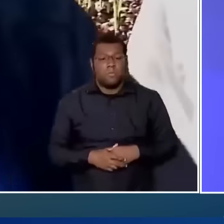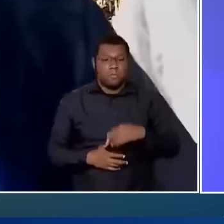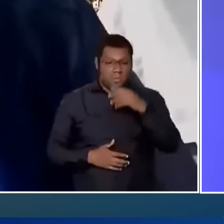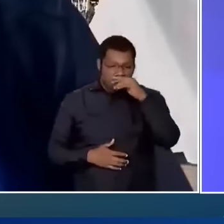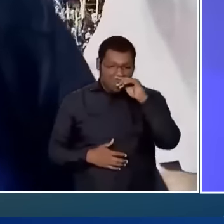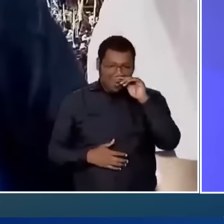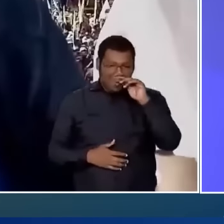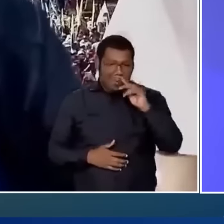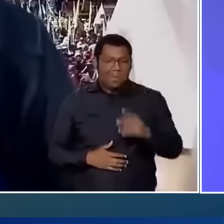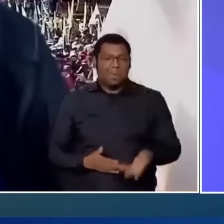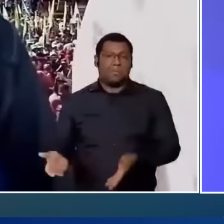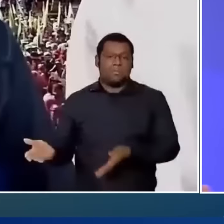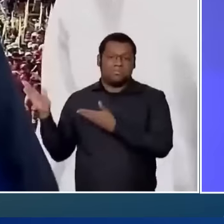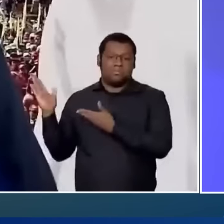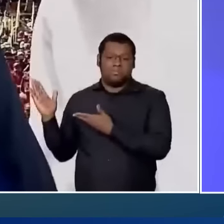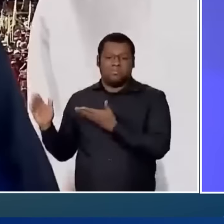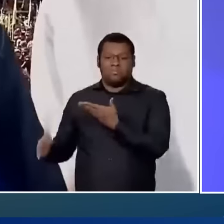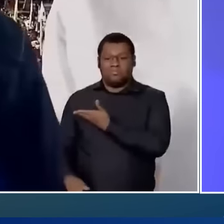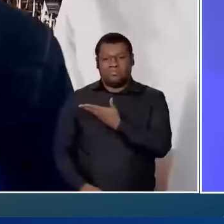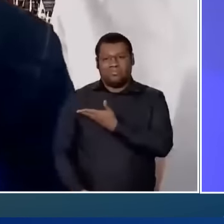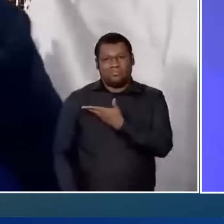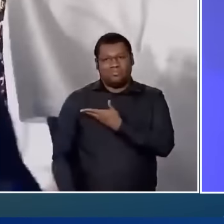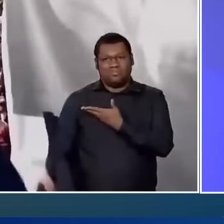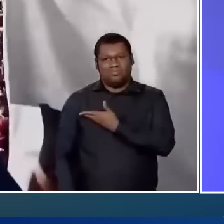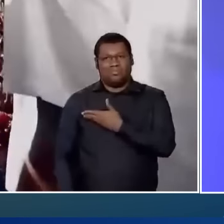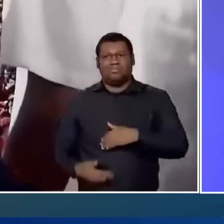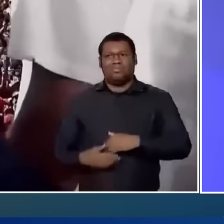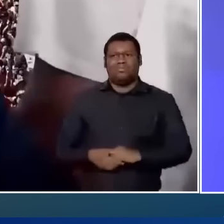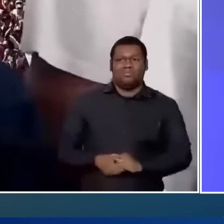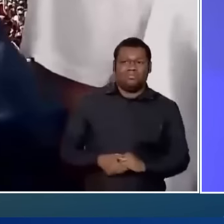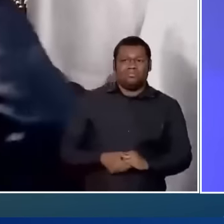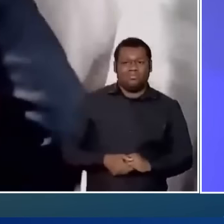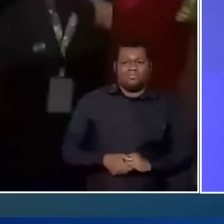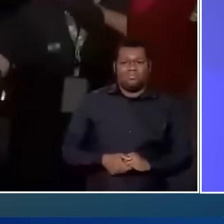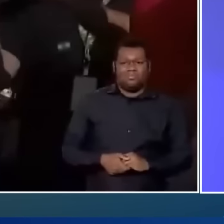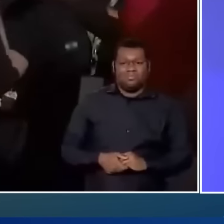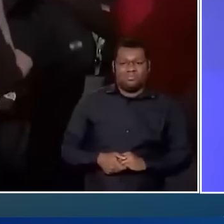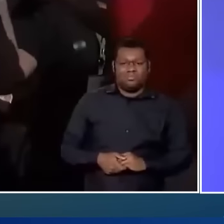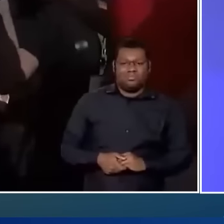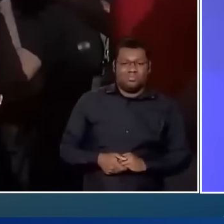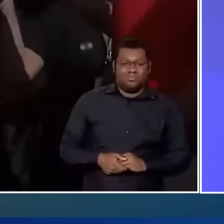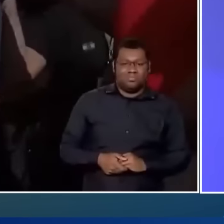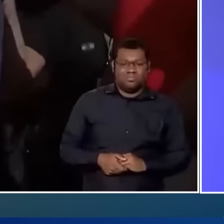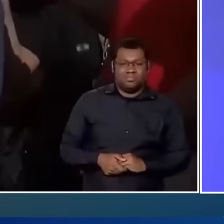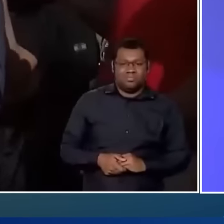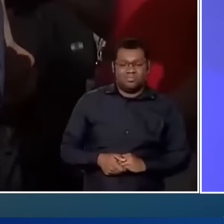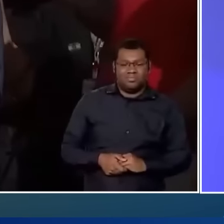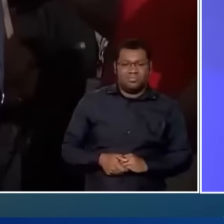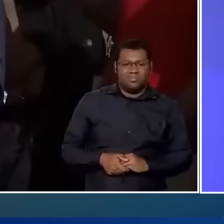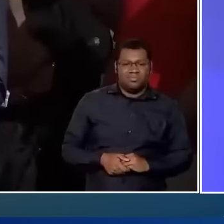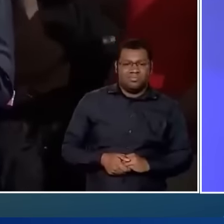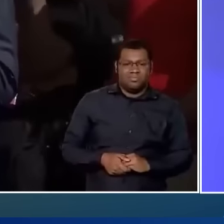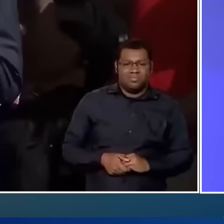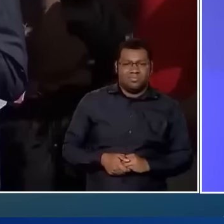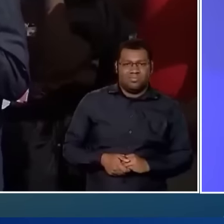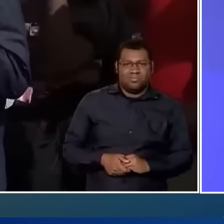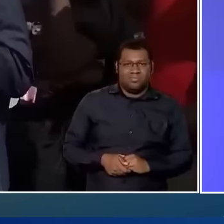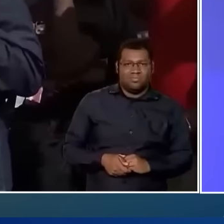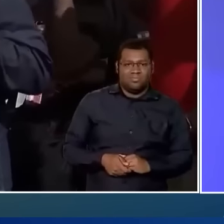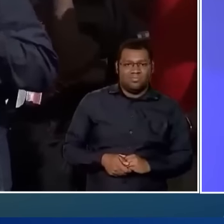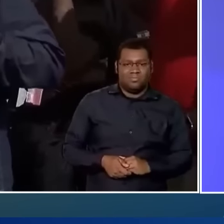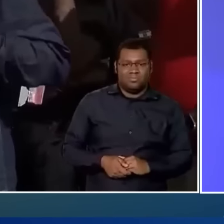para fazer campanha, você pode ter a tua candidatura impugnada. Evidentemente não é o caso, porque fazer